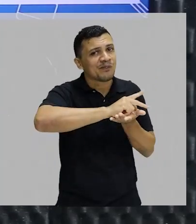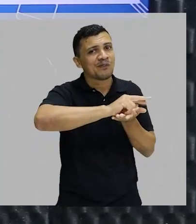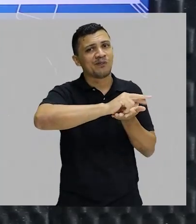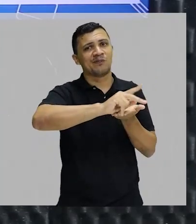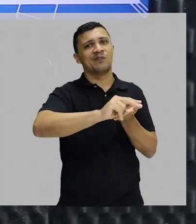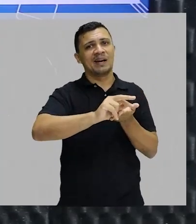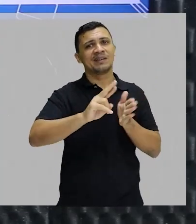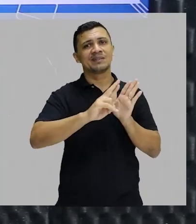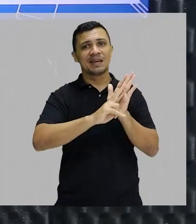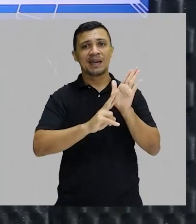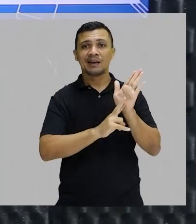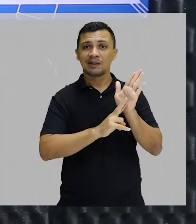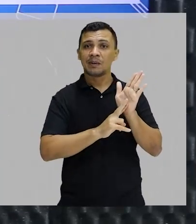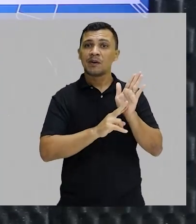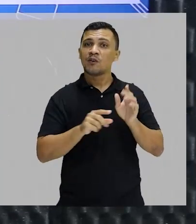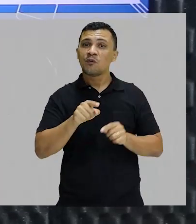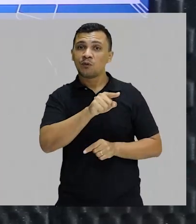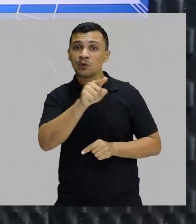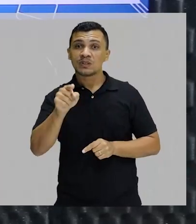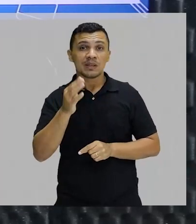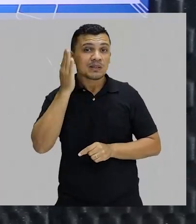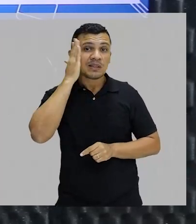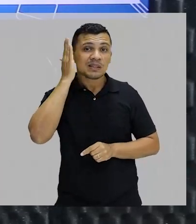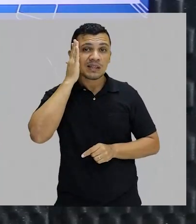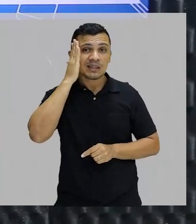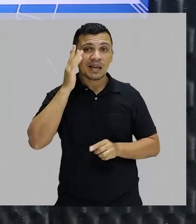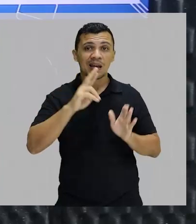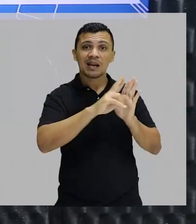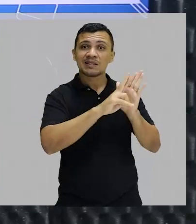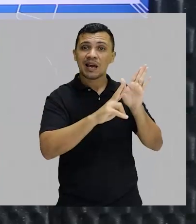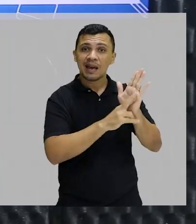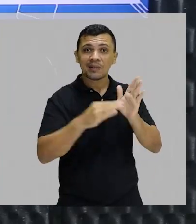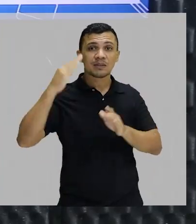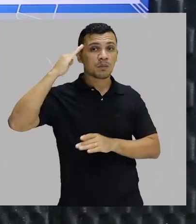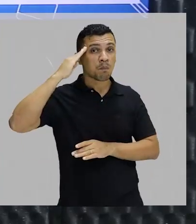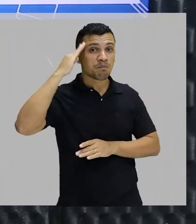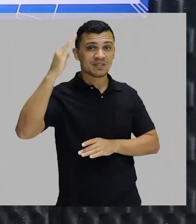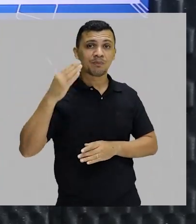precisam apenas pegar aquelas regras essenciais, as principais, e aos